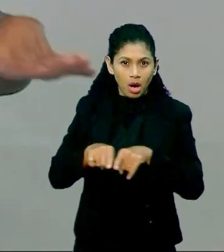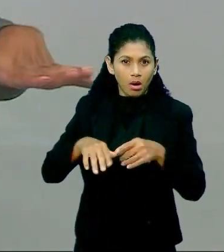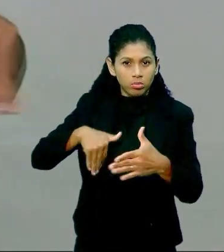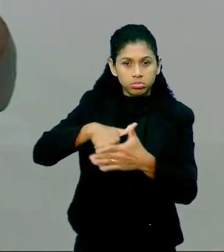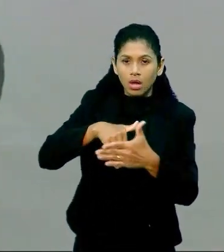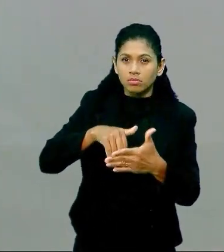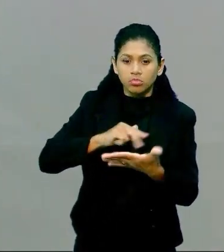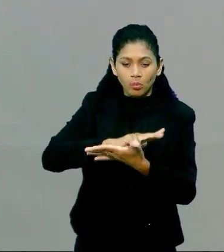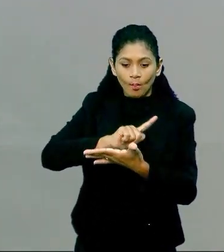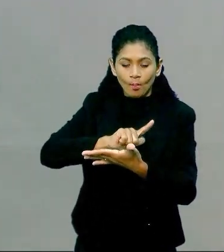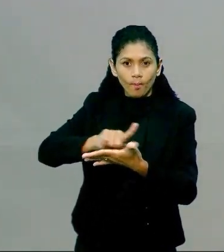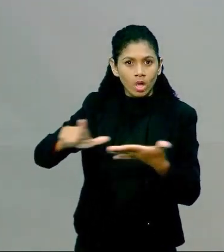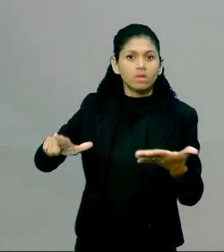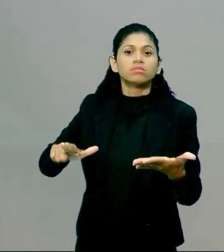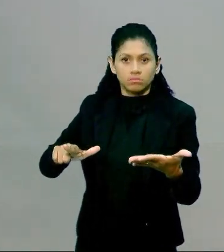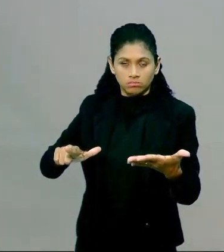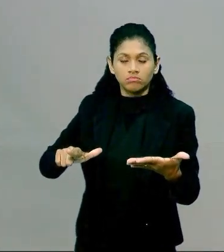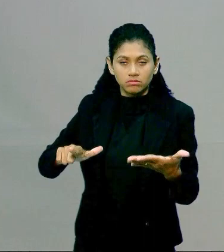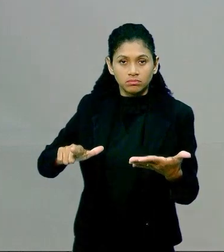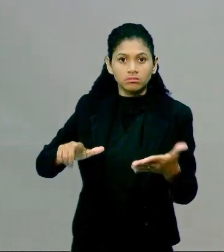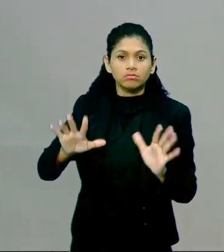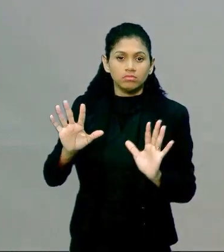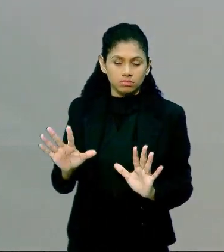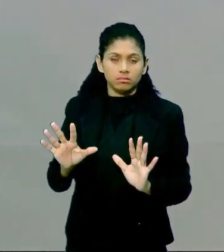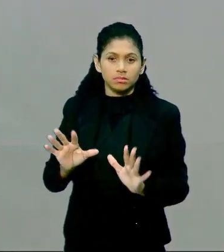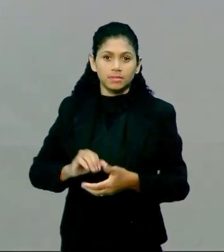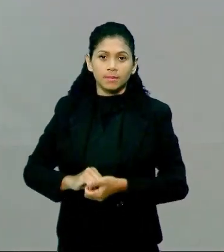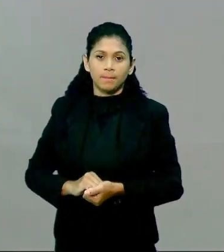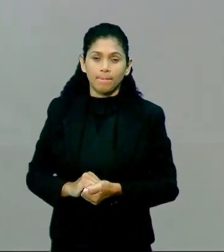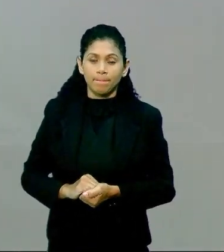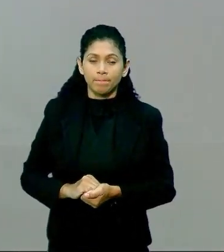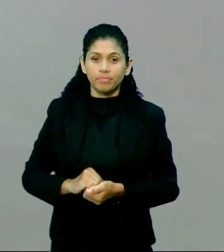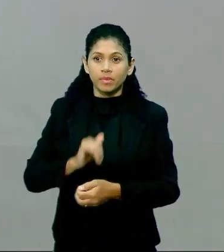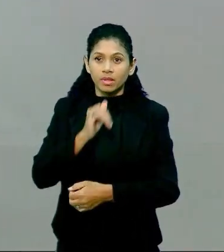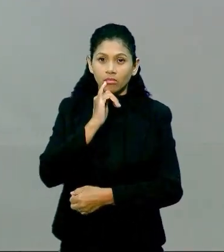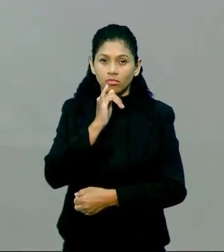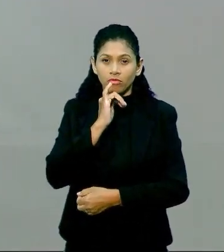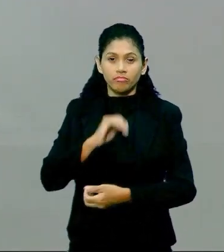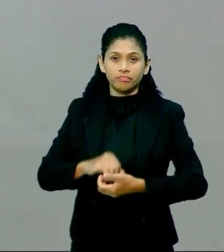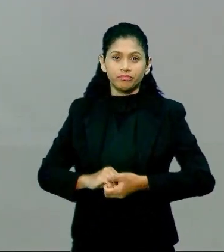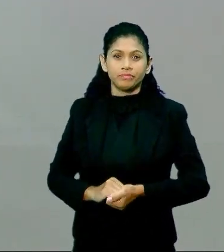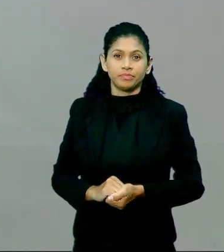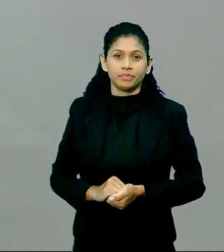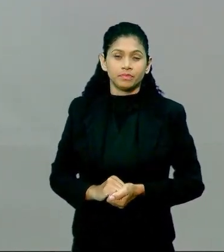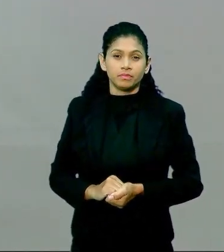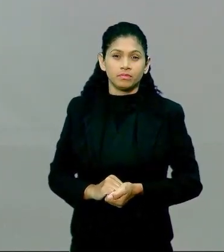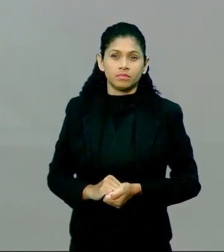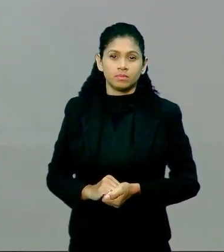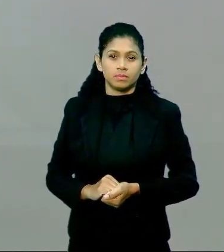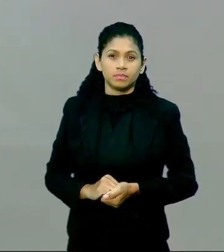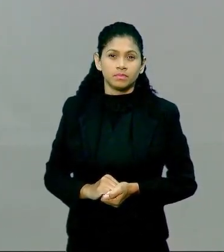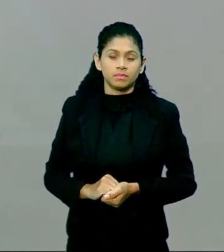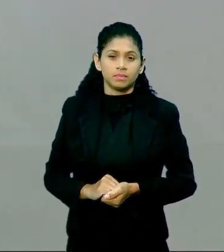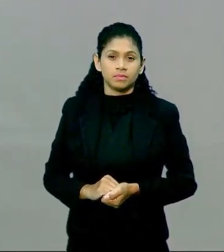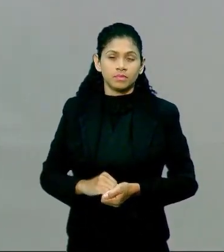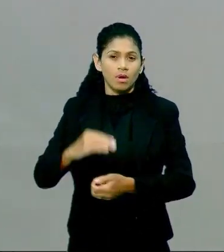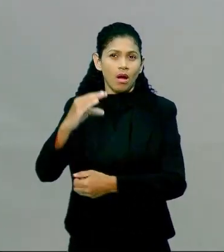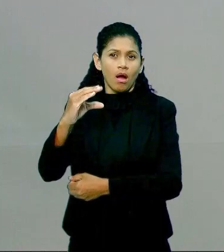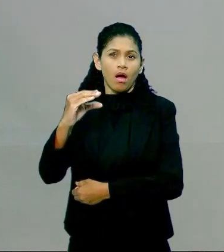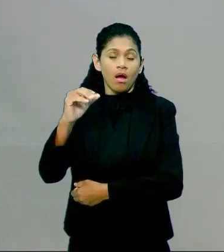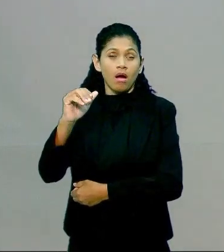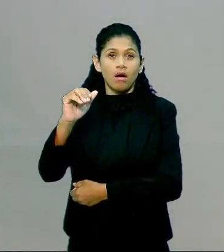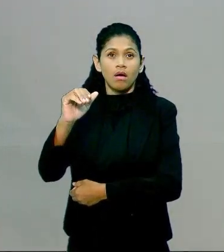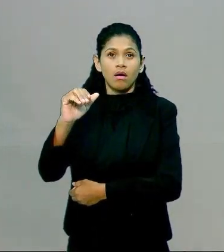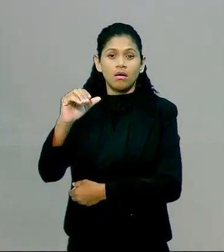plano. Apenas isso, são as danças que são executadas nesse sentido. O exemplo seria, vou colocar aqui country. Sim,